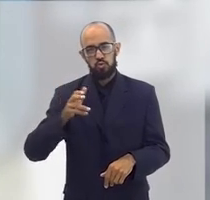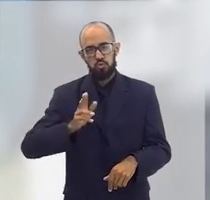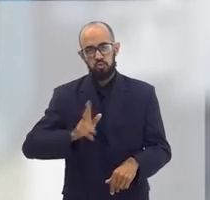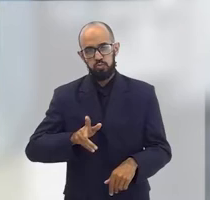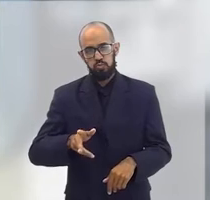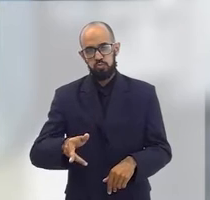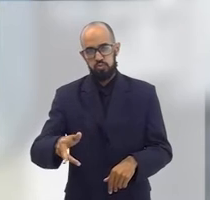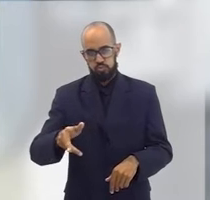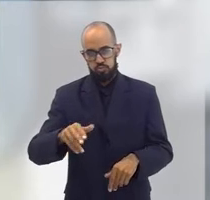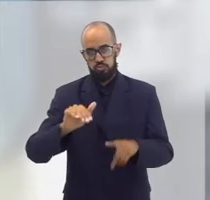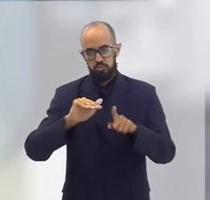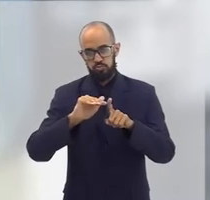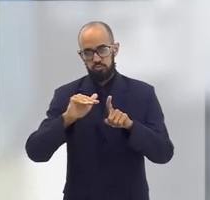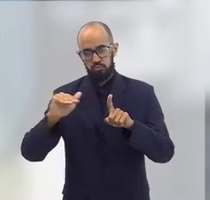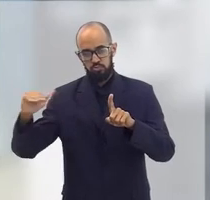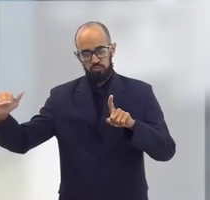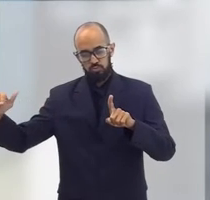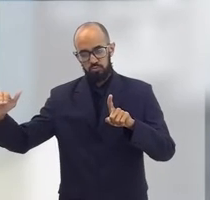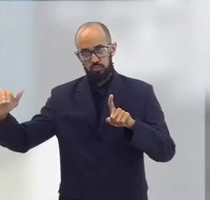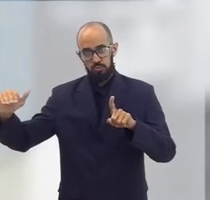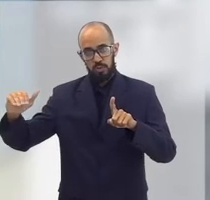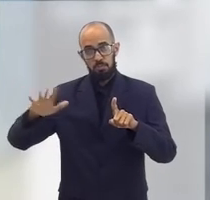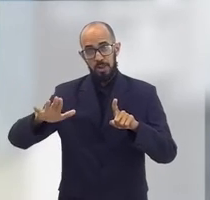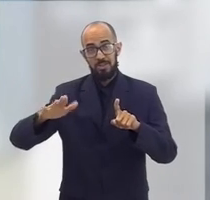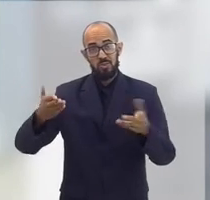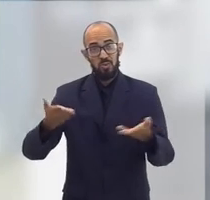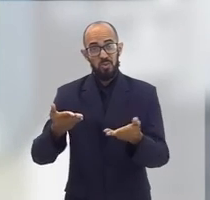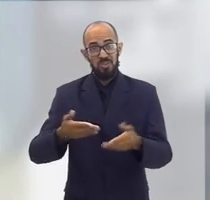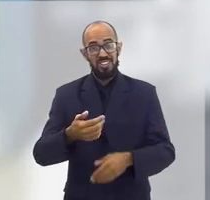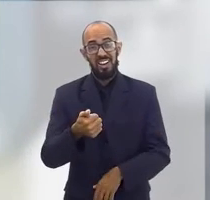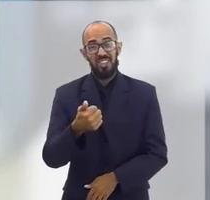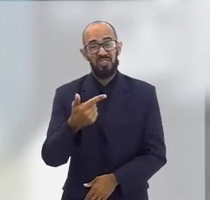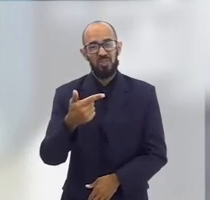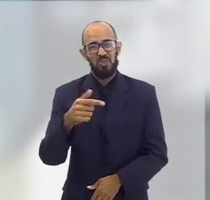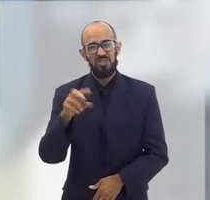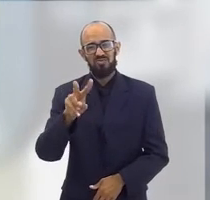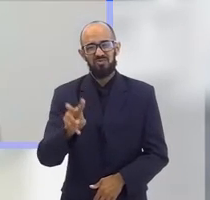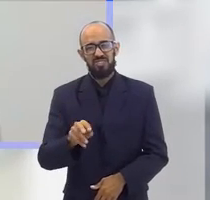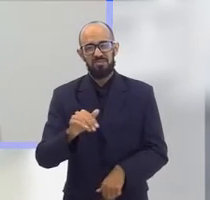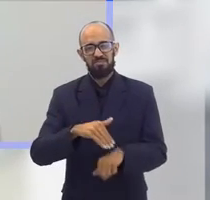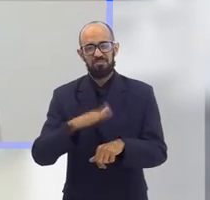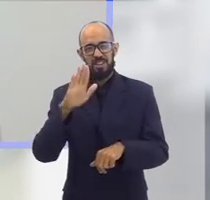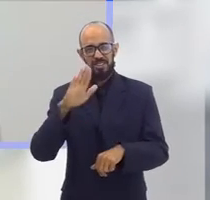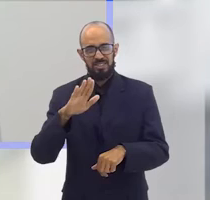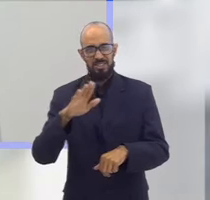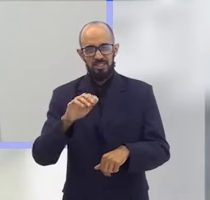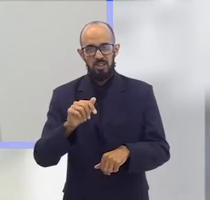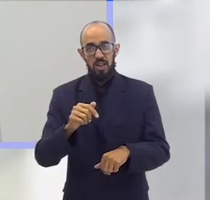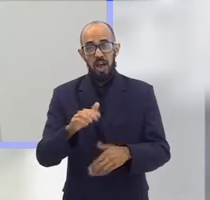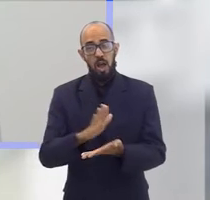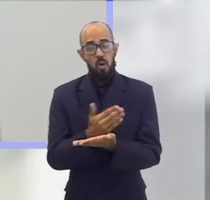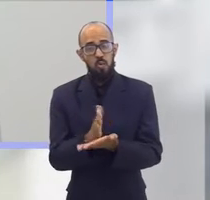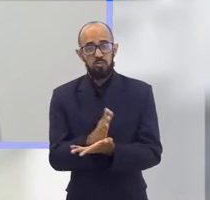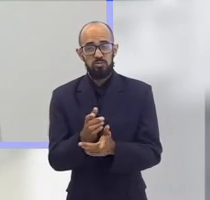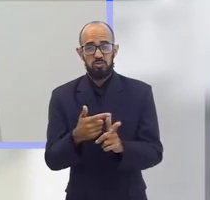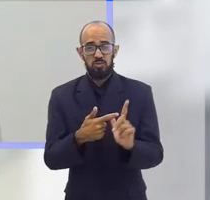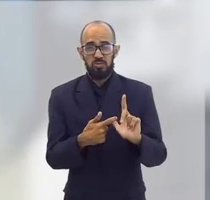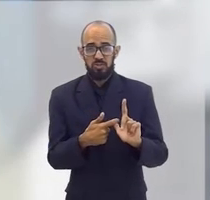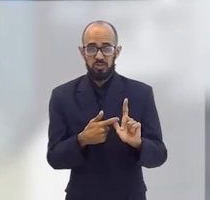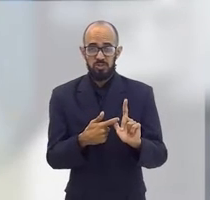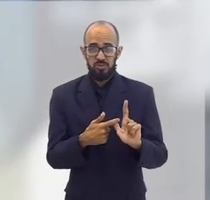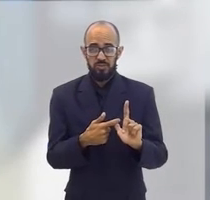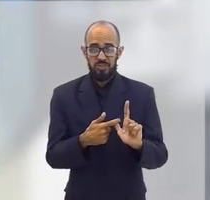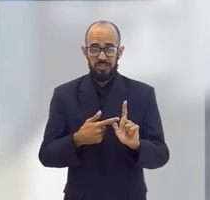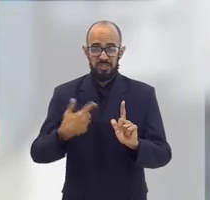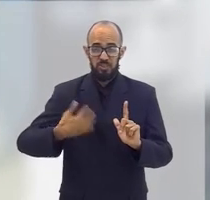pós-fixados. Então, você tinha uma taxa de juros X, hoje ela é 12X. muitos contraíram